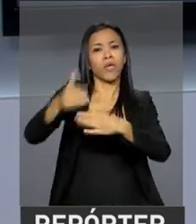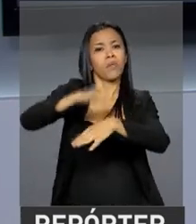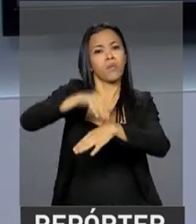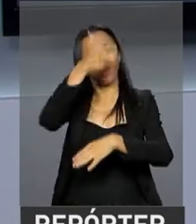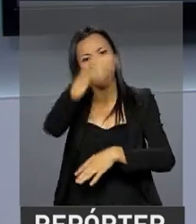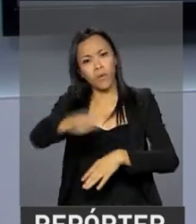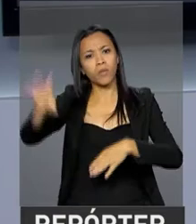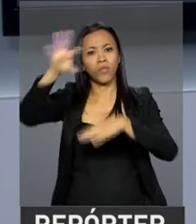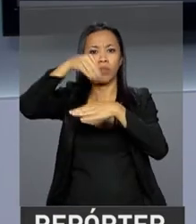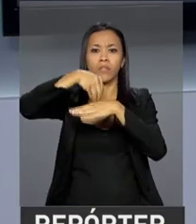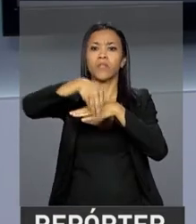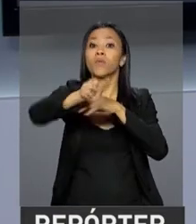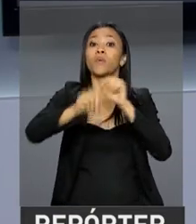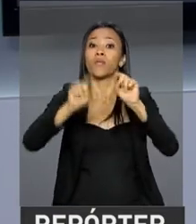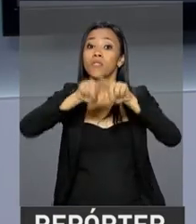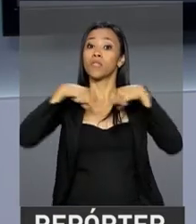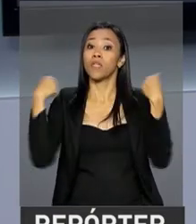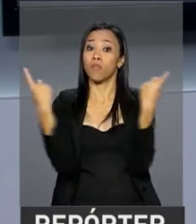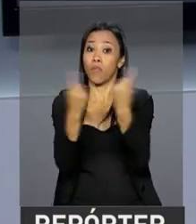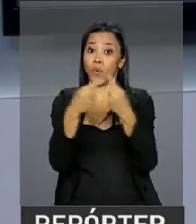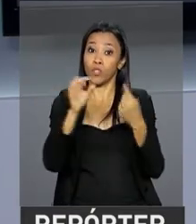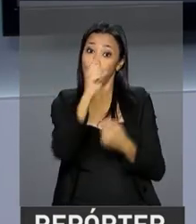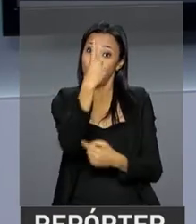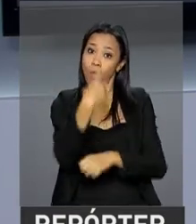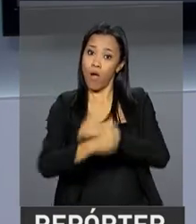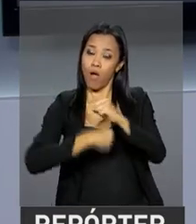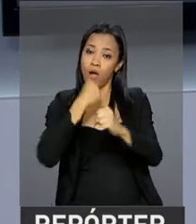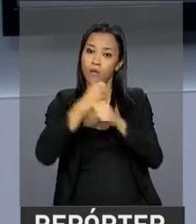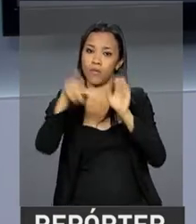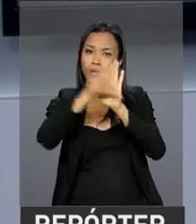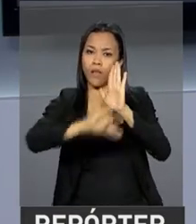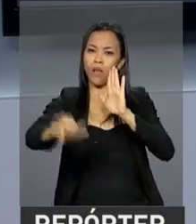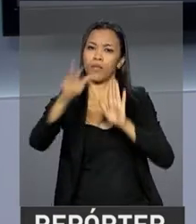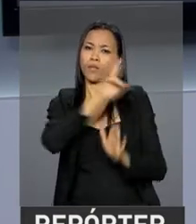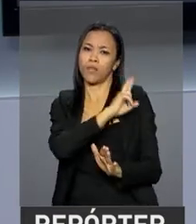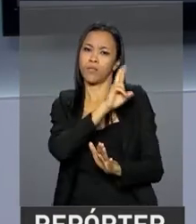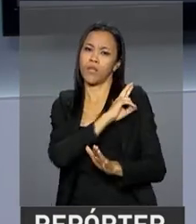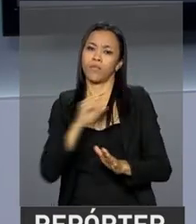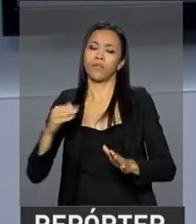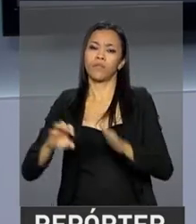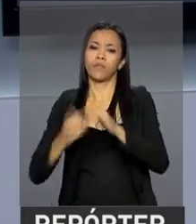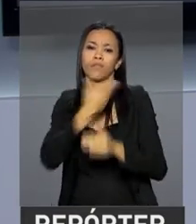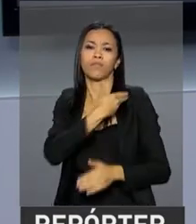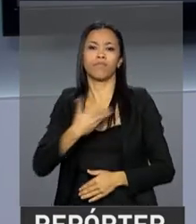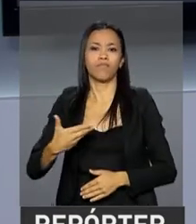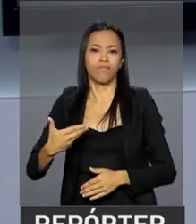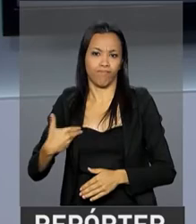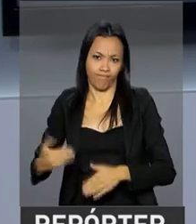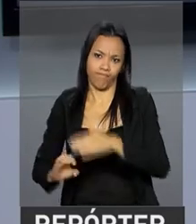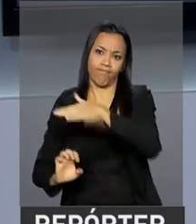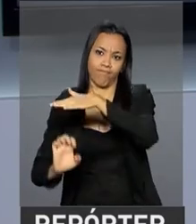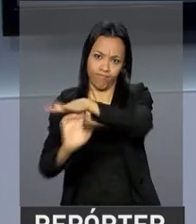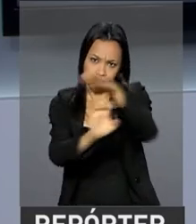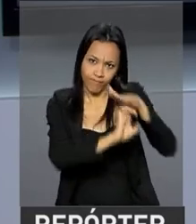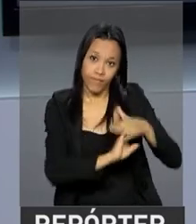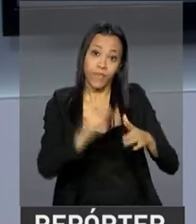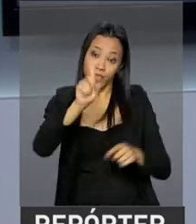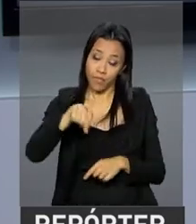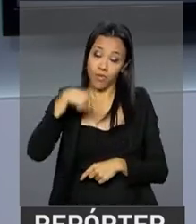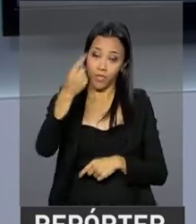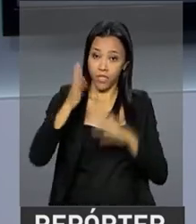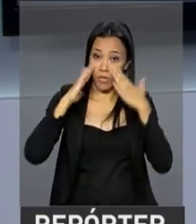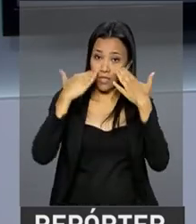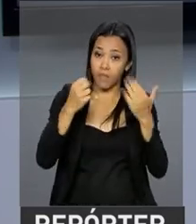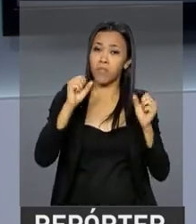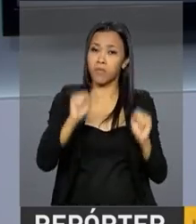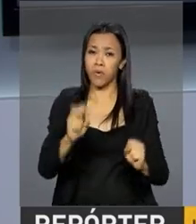momento com a transmissão ao vivo da cerimônia de 1 ano da Lei de Responsabilidade das Estatais ou em 1 hora na nossa próxima edição. Você